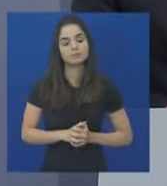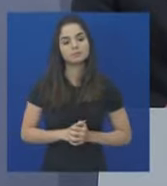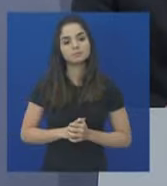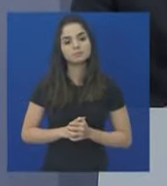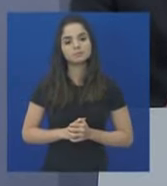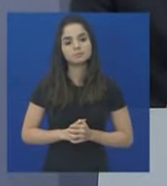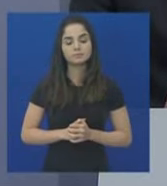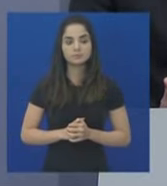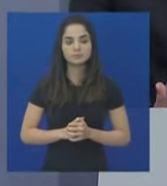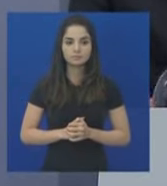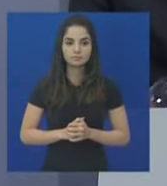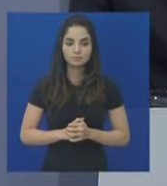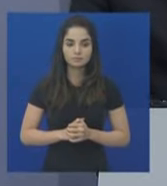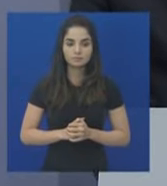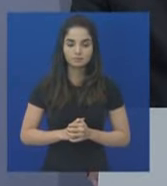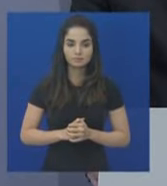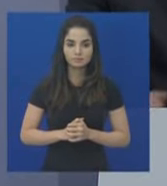pergunta.